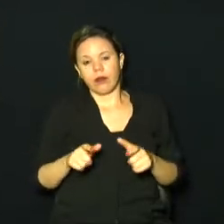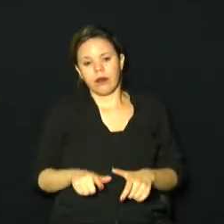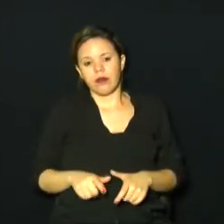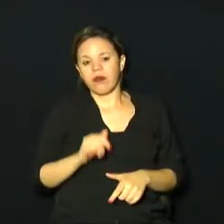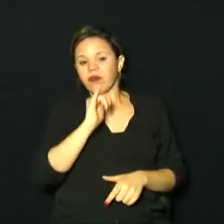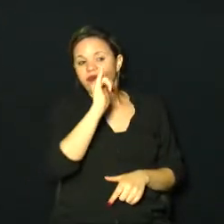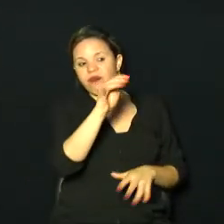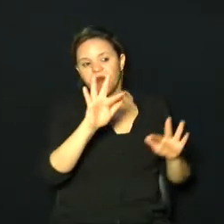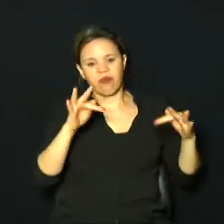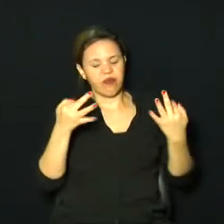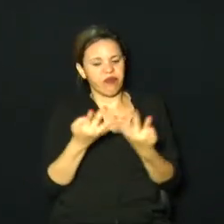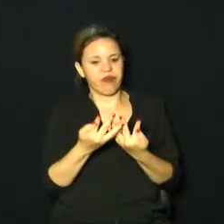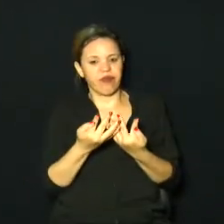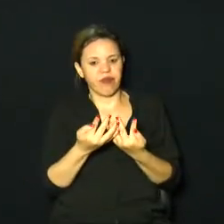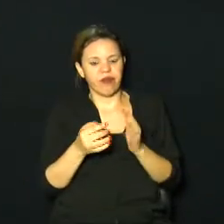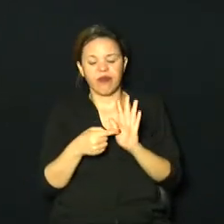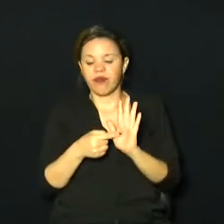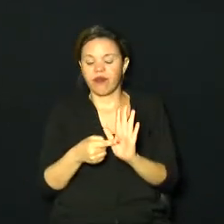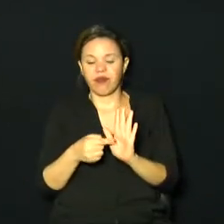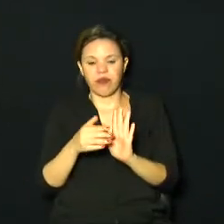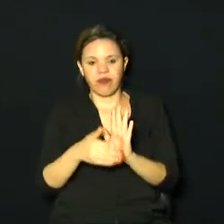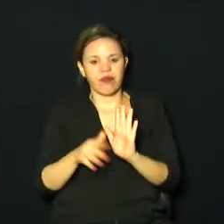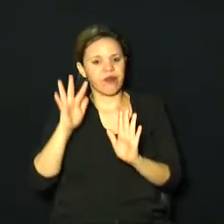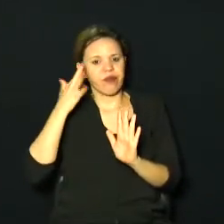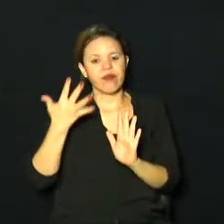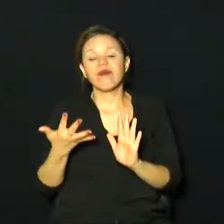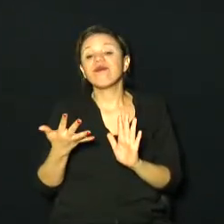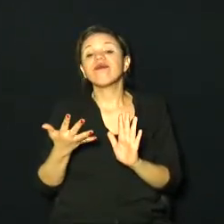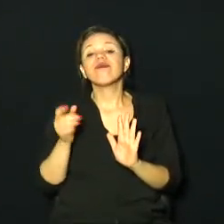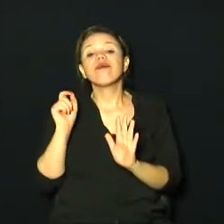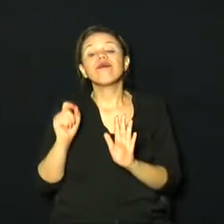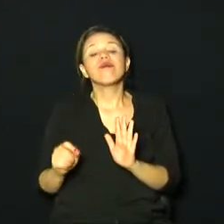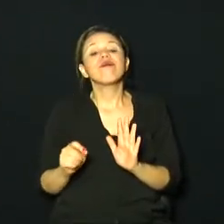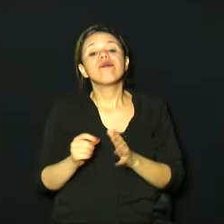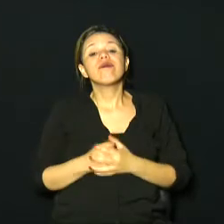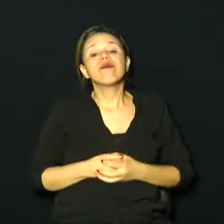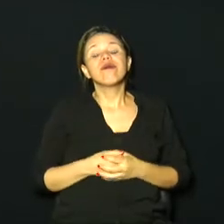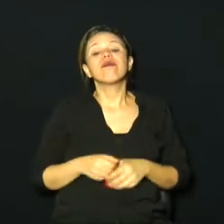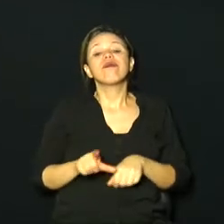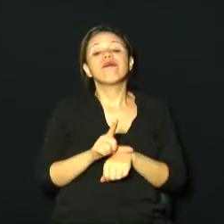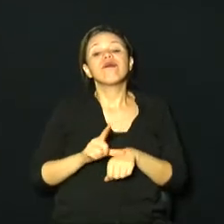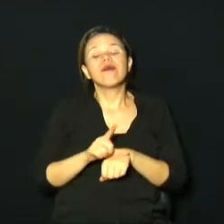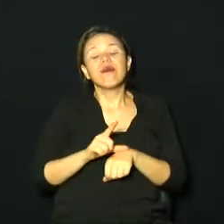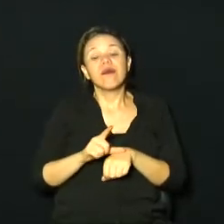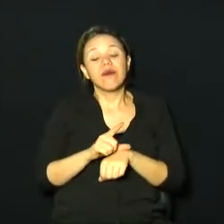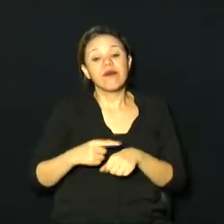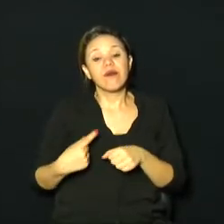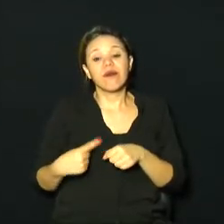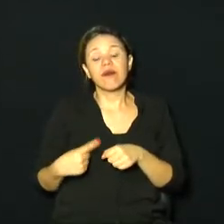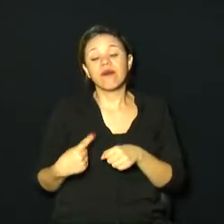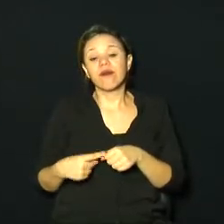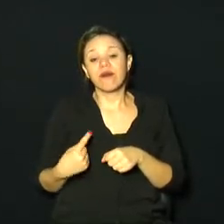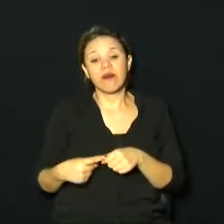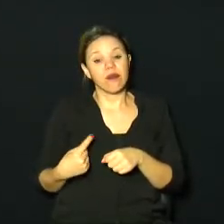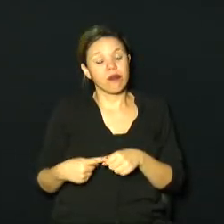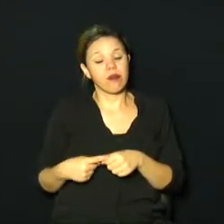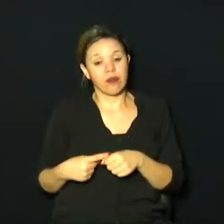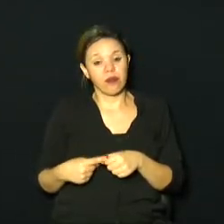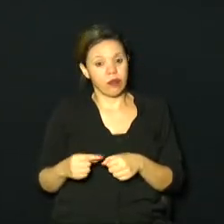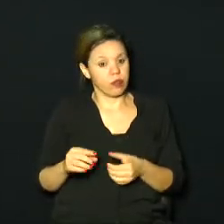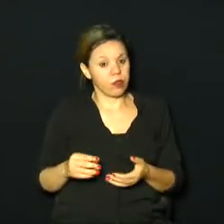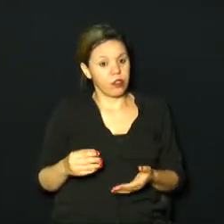as famílias, apresenta que a solução seria através da legislação municipal, do chamado auxílio